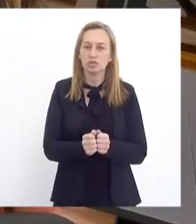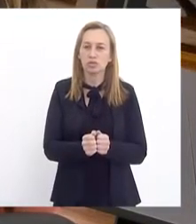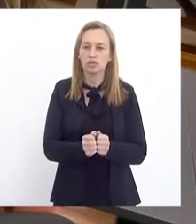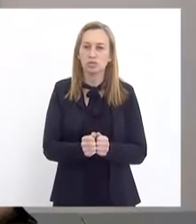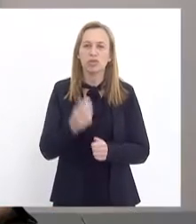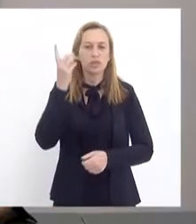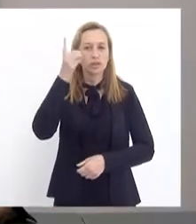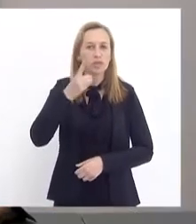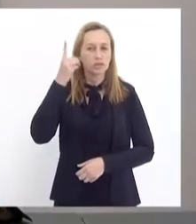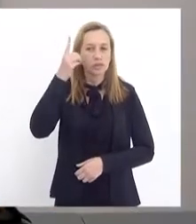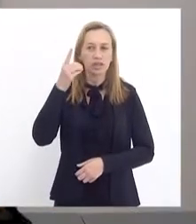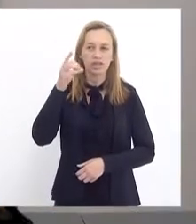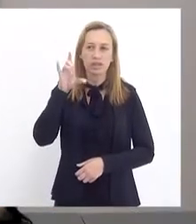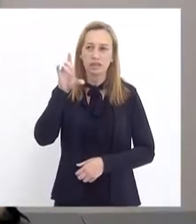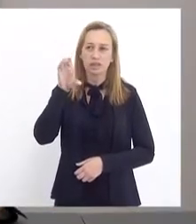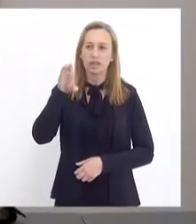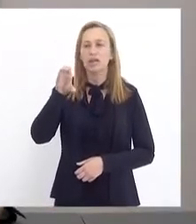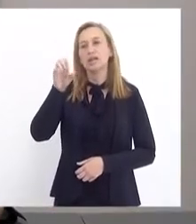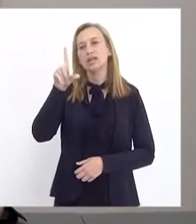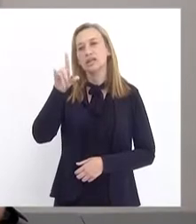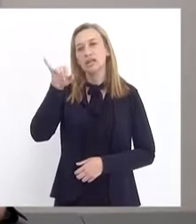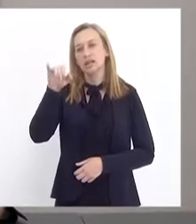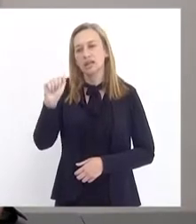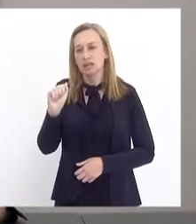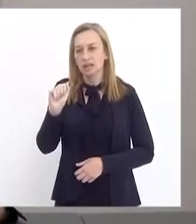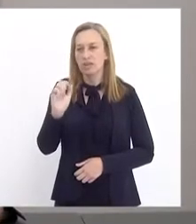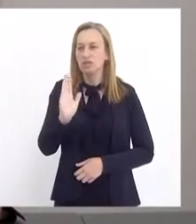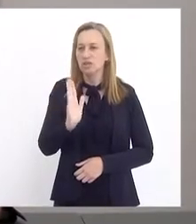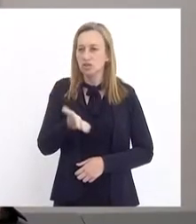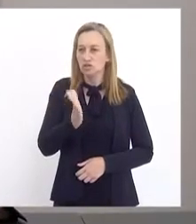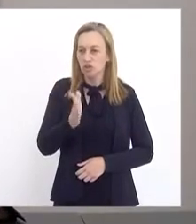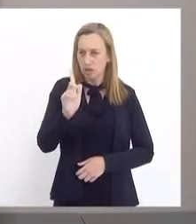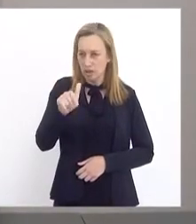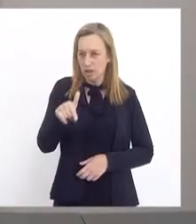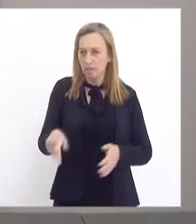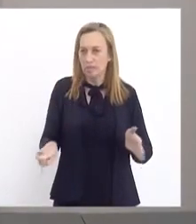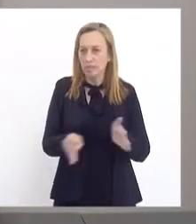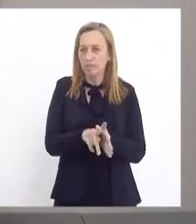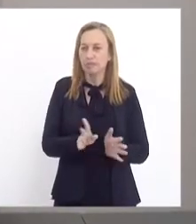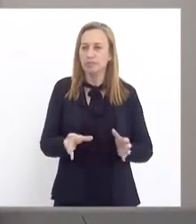deputada Célia Jordão, que já é membro